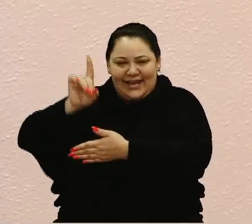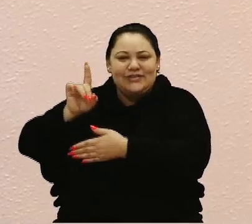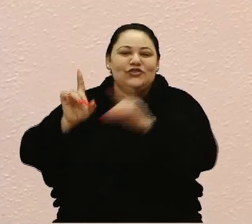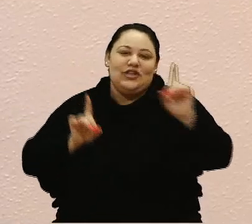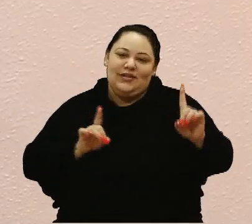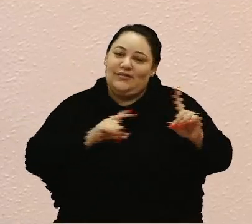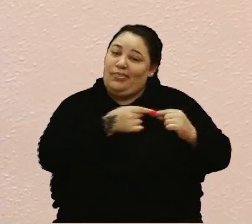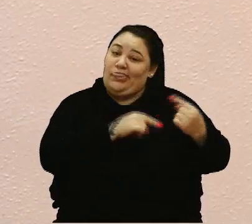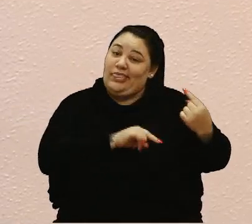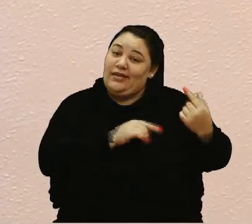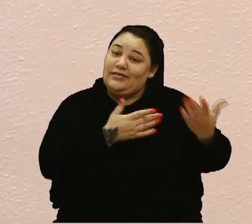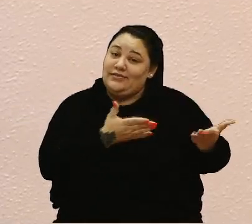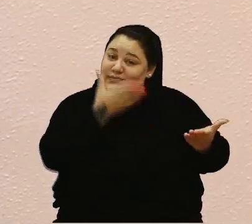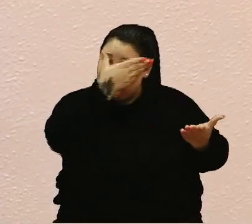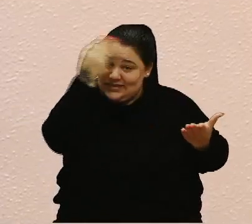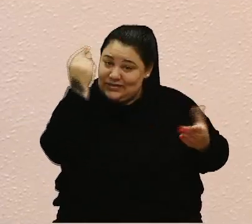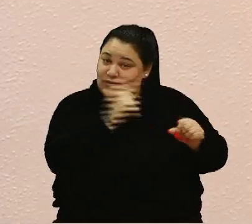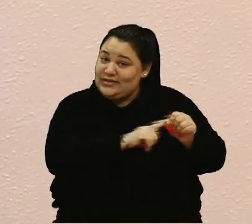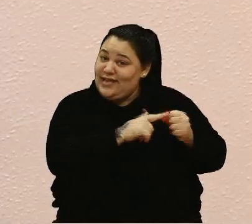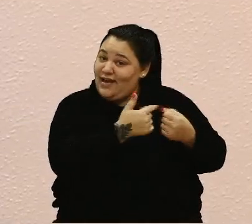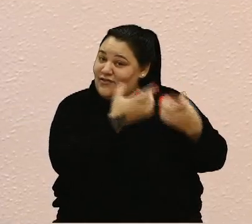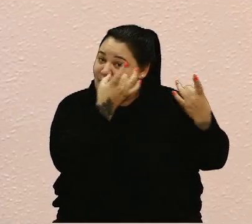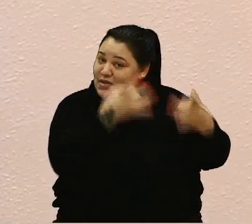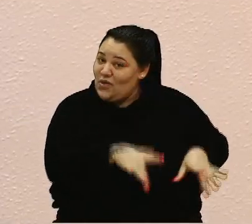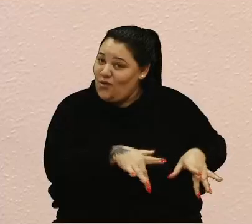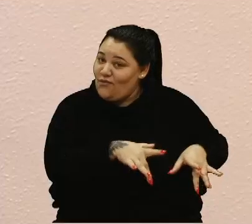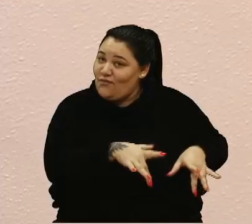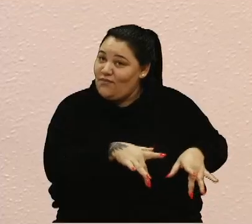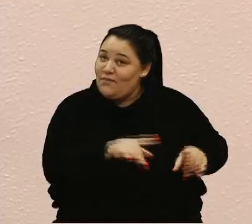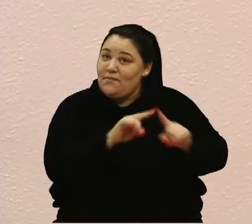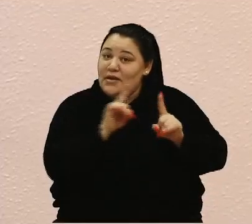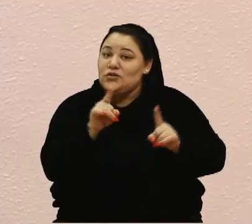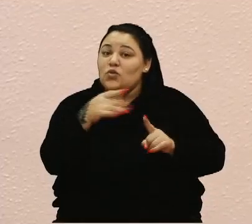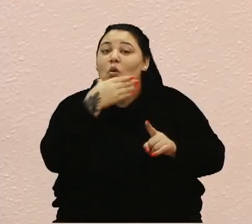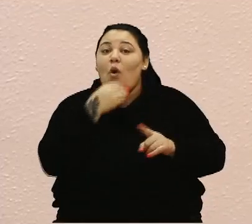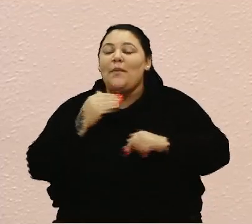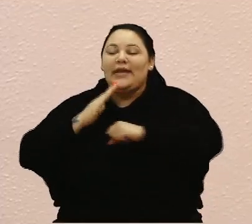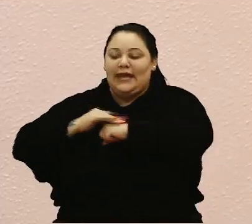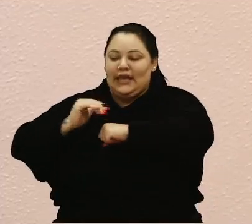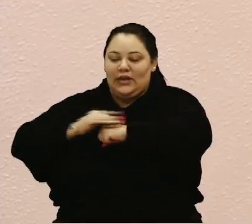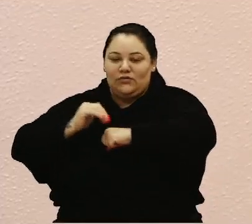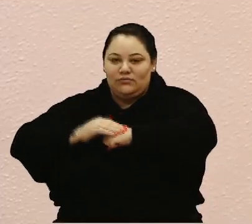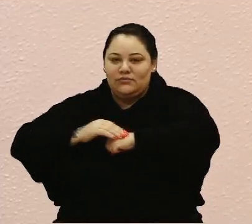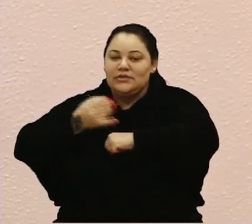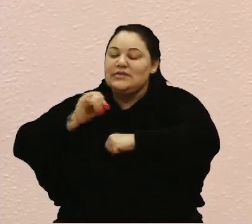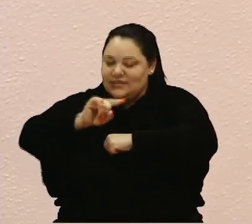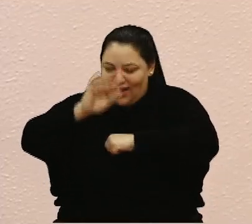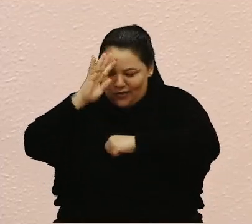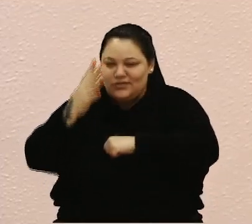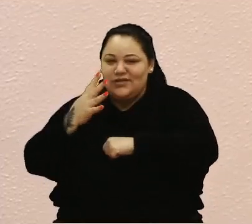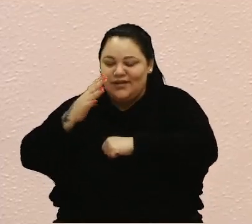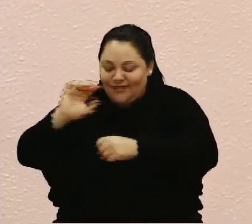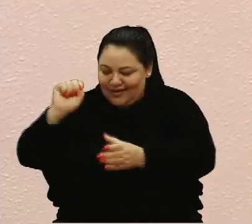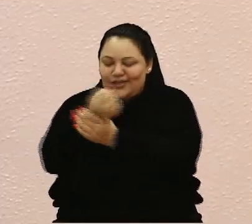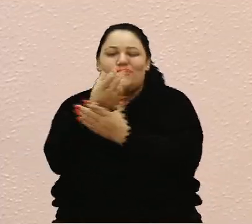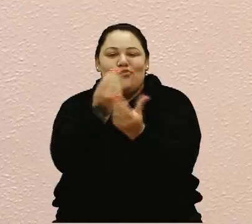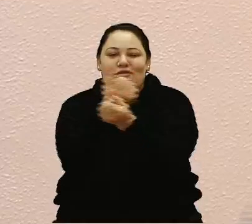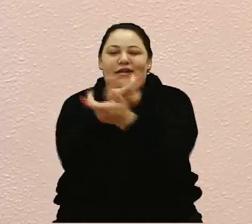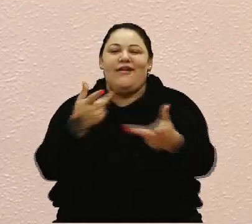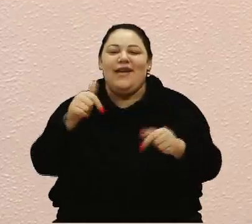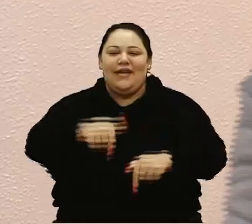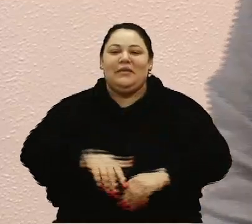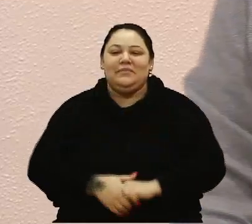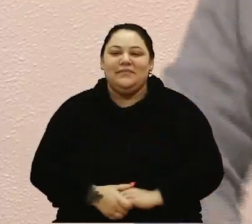de direita que teve, esqueceu da cidade. Mas o senhor é um cara muito querido, aguerrido, se isso acontecer, vai garantir um monte de coisa. E